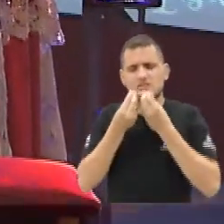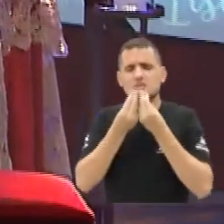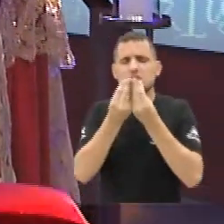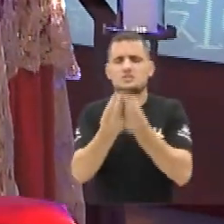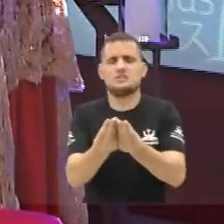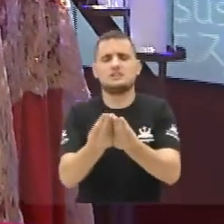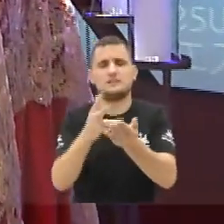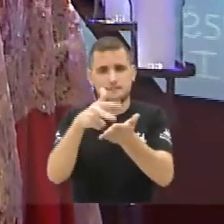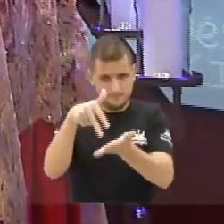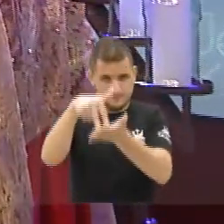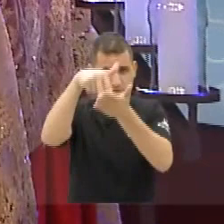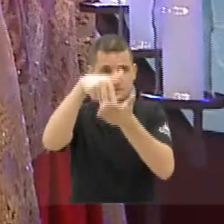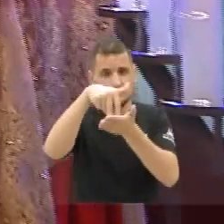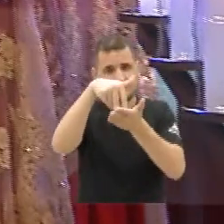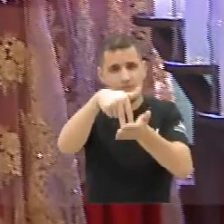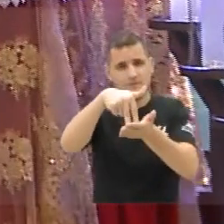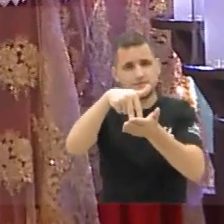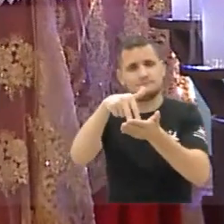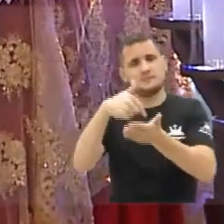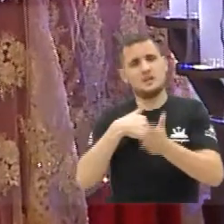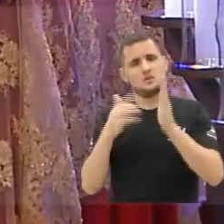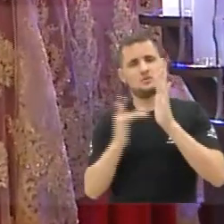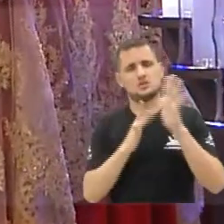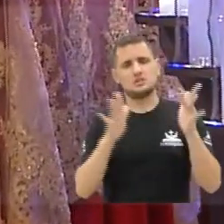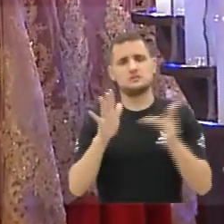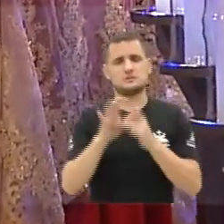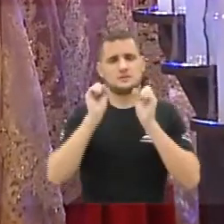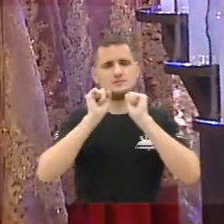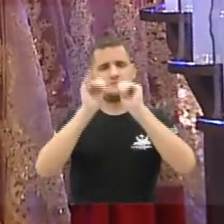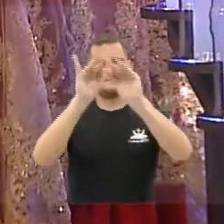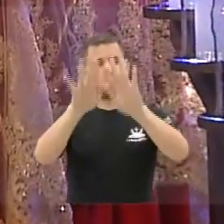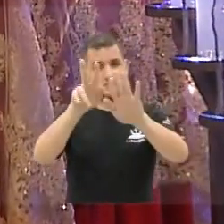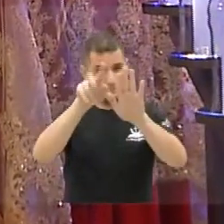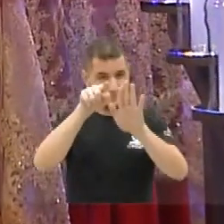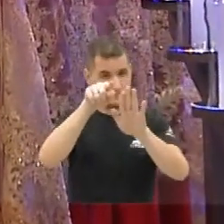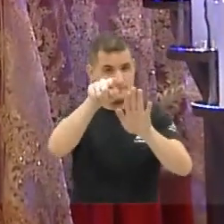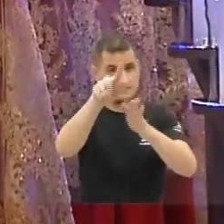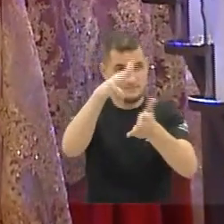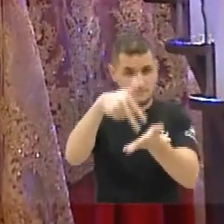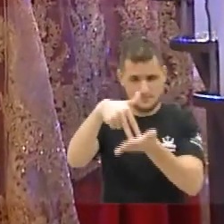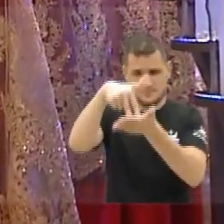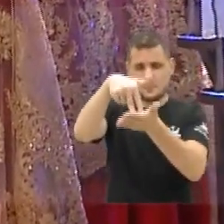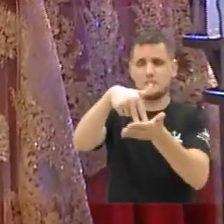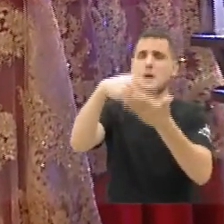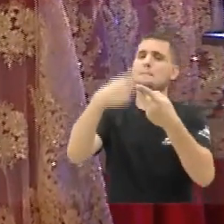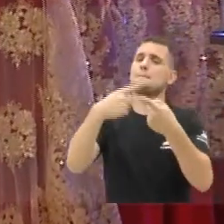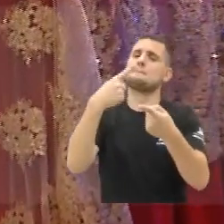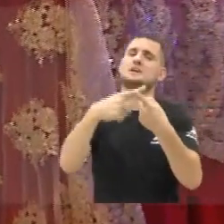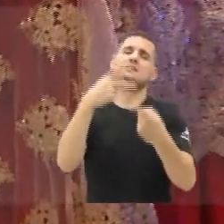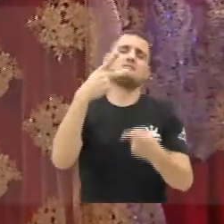levantarei, eu te levantarei, eu te levantarei. Porque você é filho